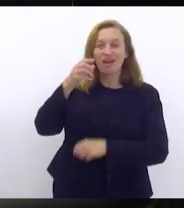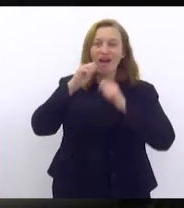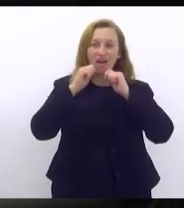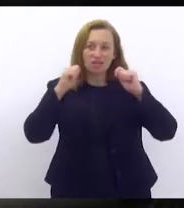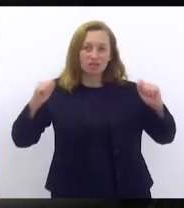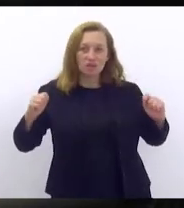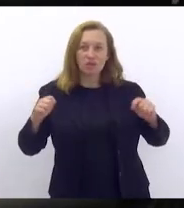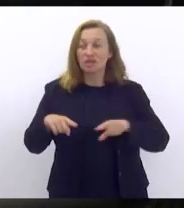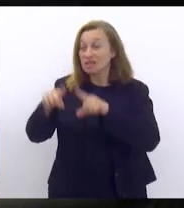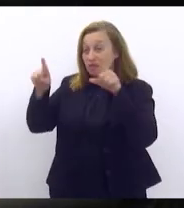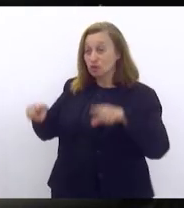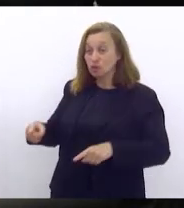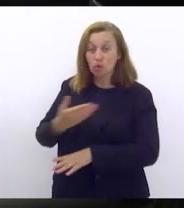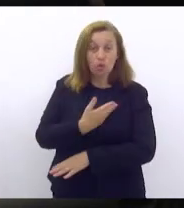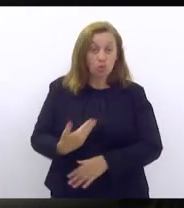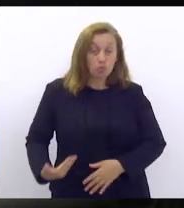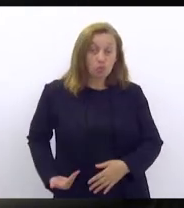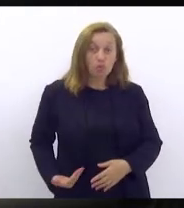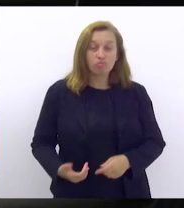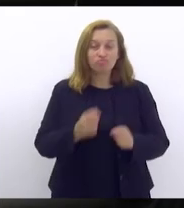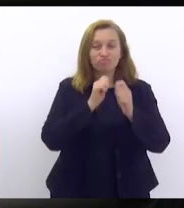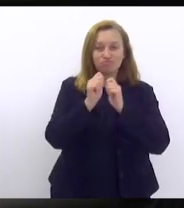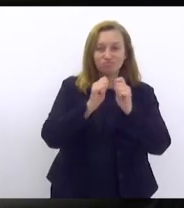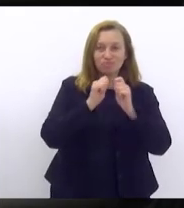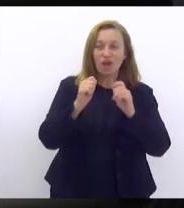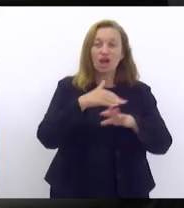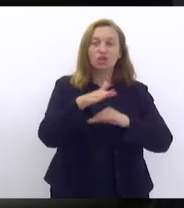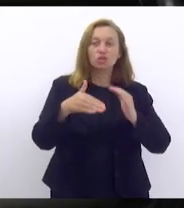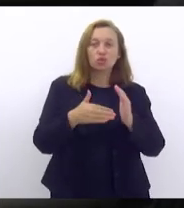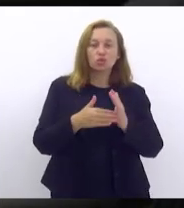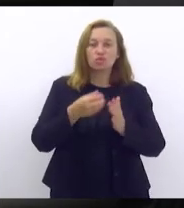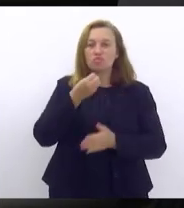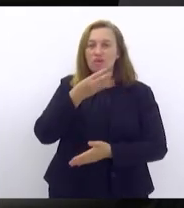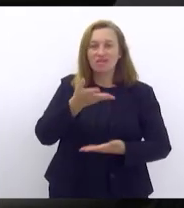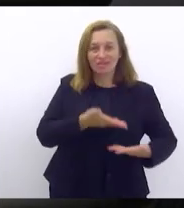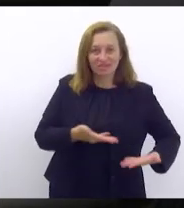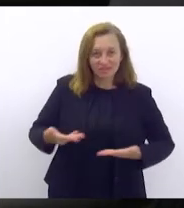assessores, servidores, público presente, imprensa, sejam todos bem-vindos.